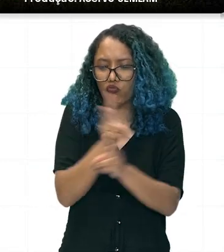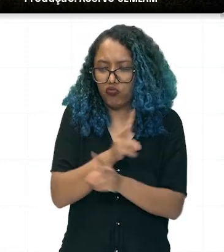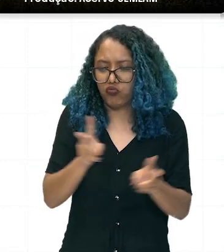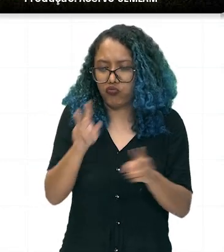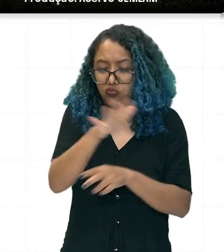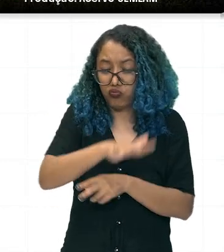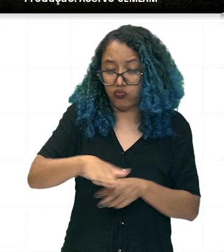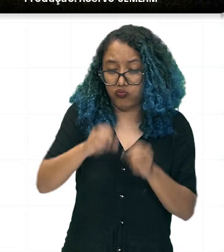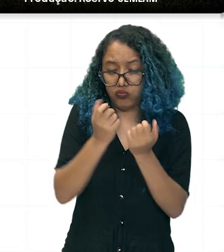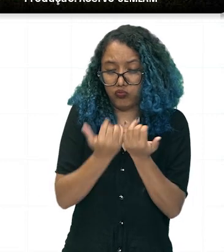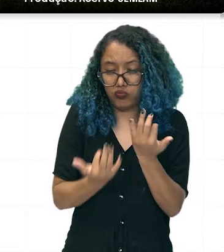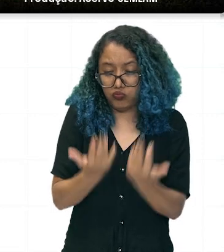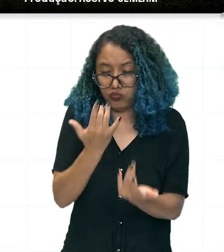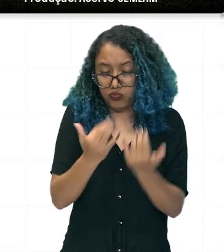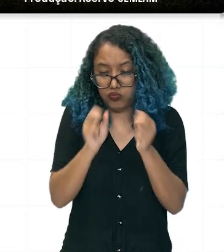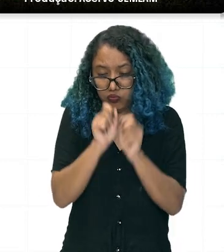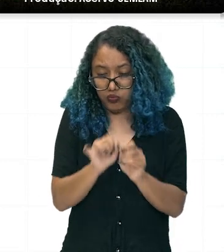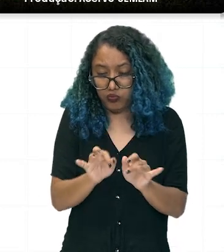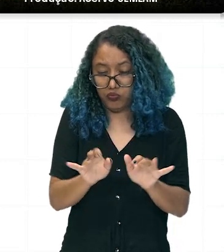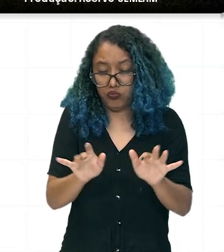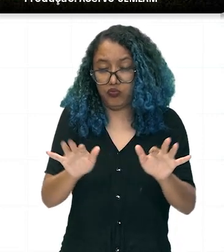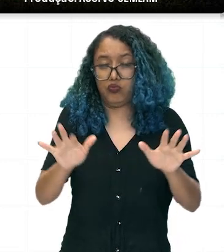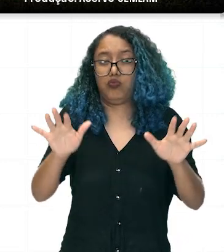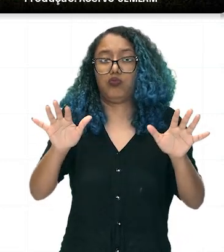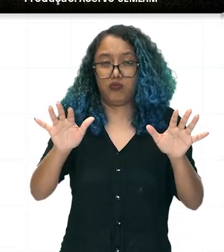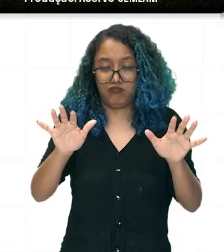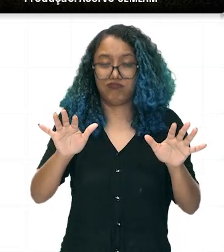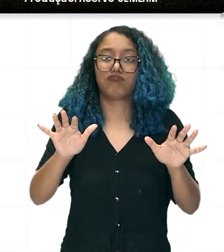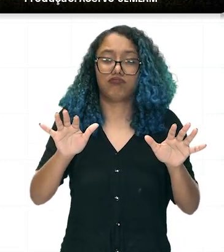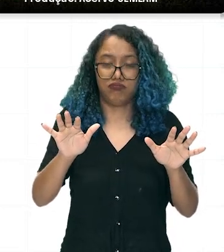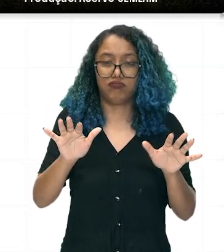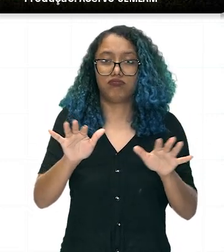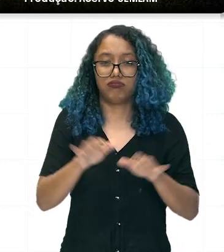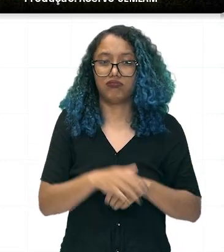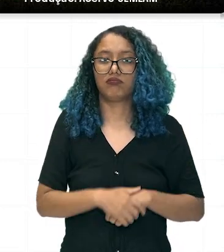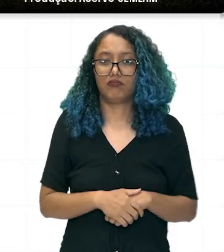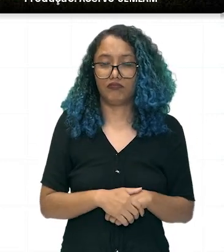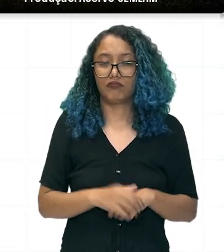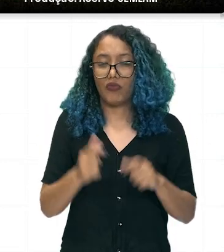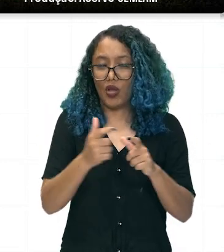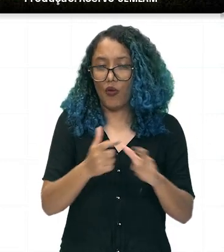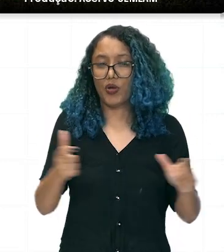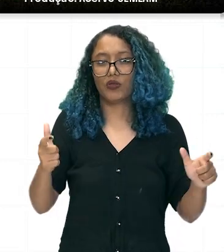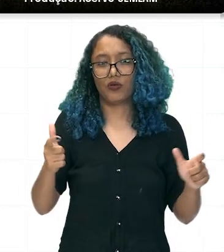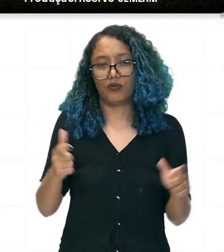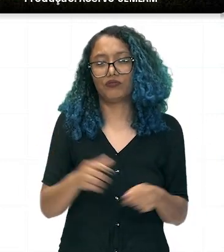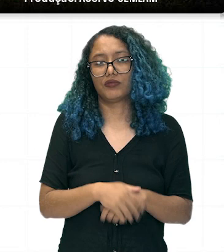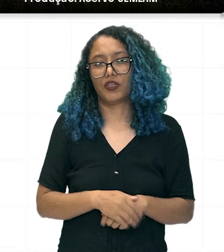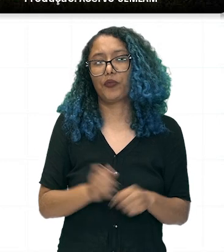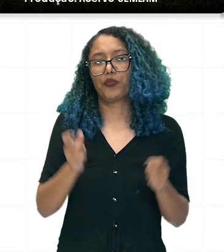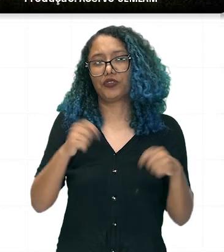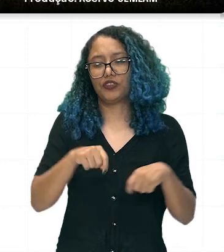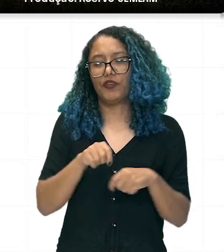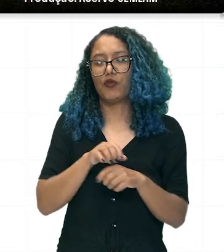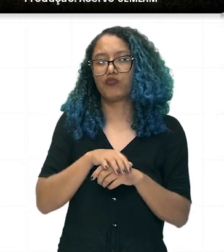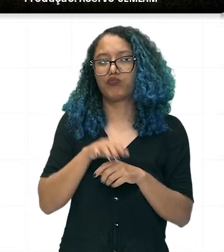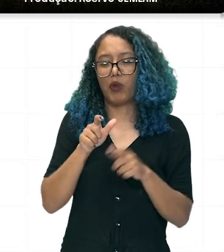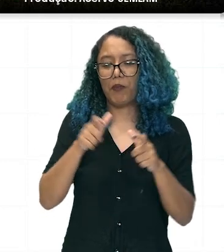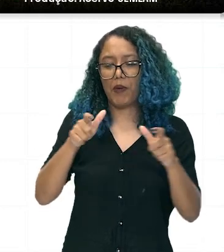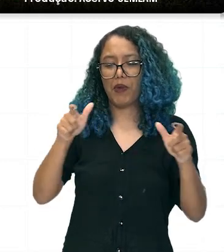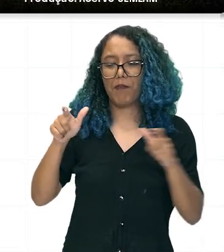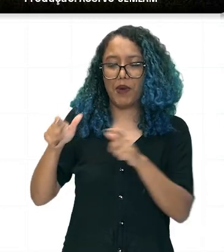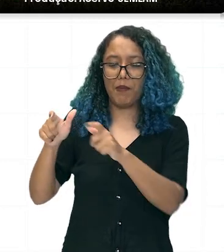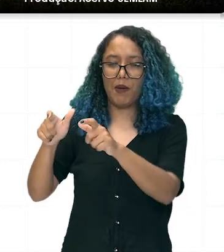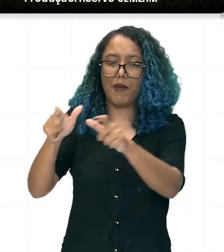ele estava numa direção a favor do vento, né? Então, eles podem afetar áreas gigantescas